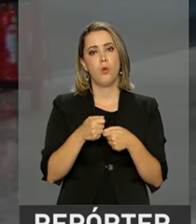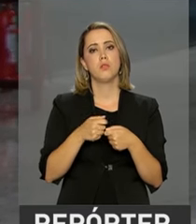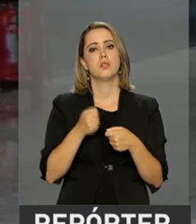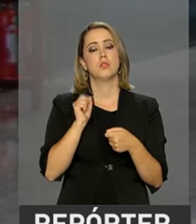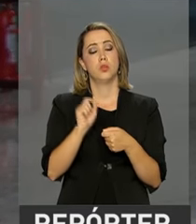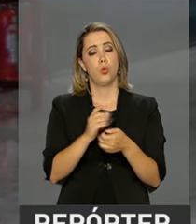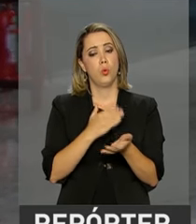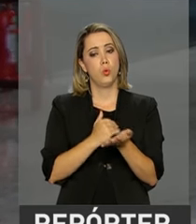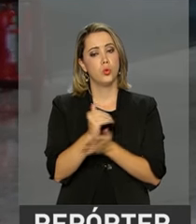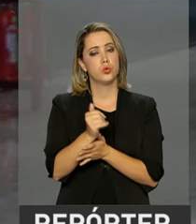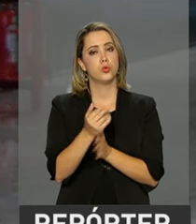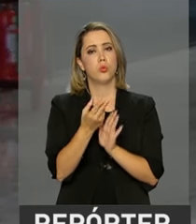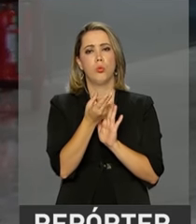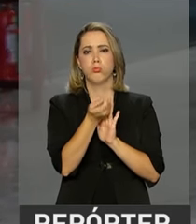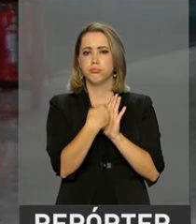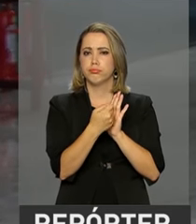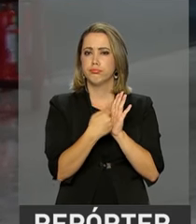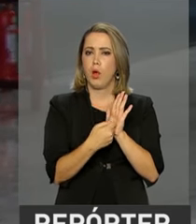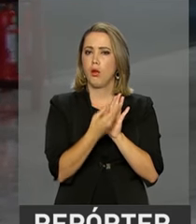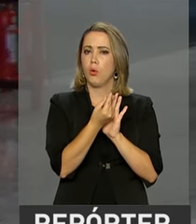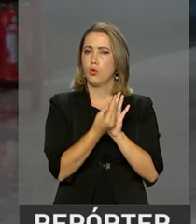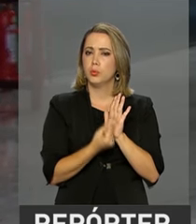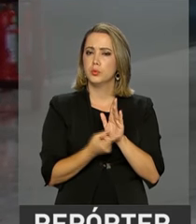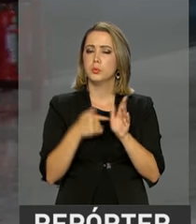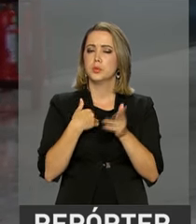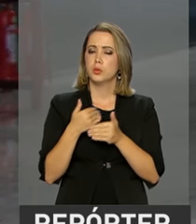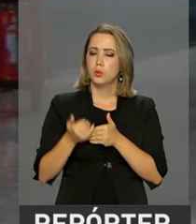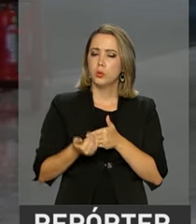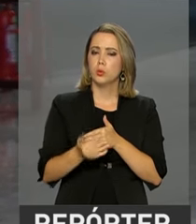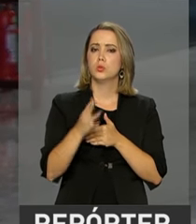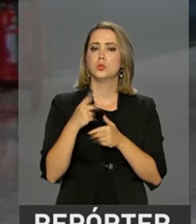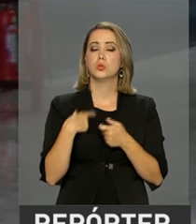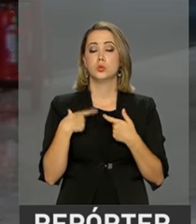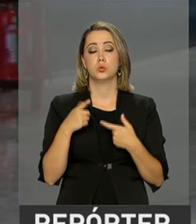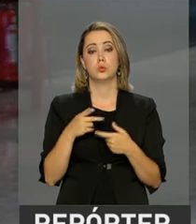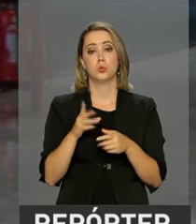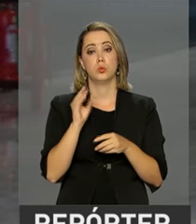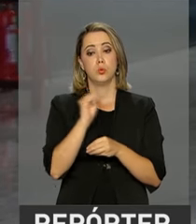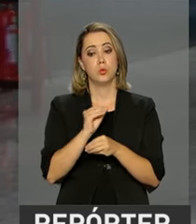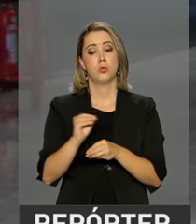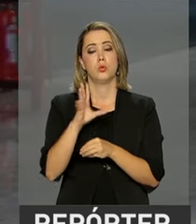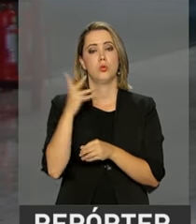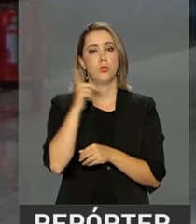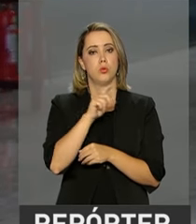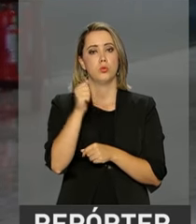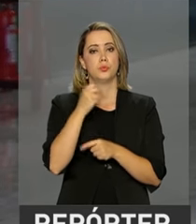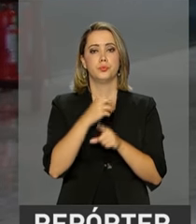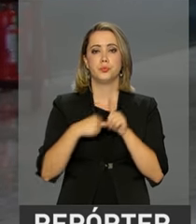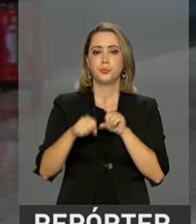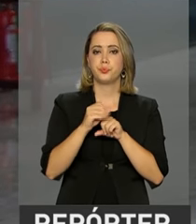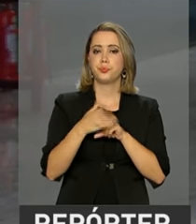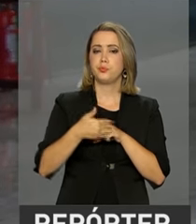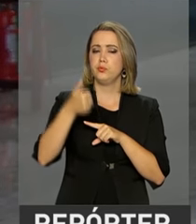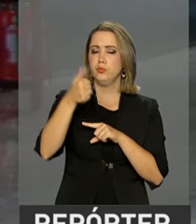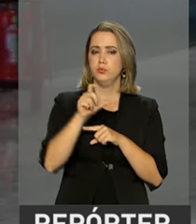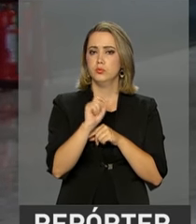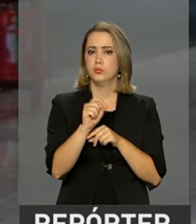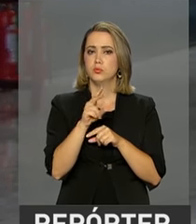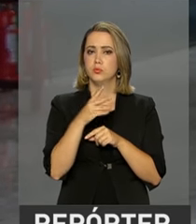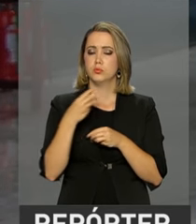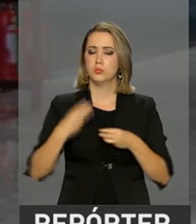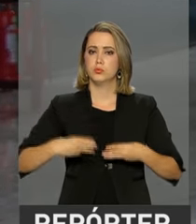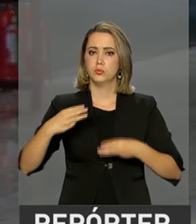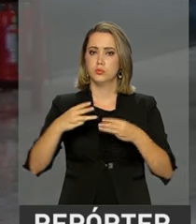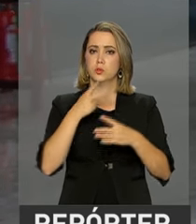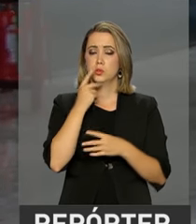mantido e os ganhos sociais estão preservados caso o projeto seja aprovado. O Ministério defende